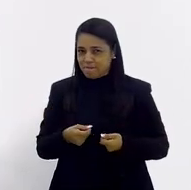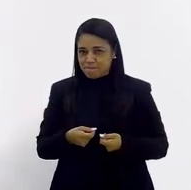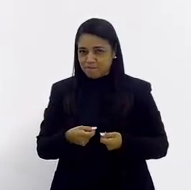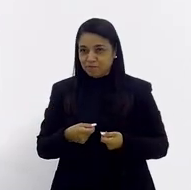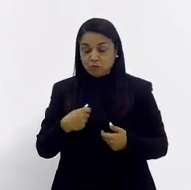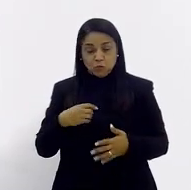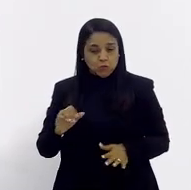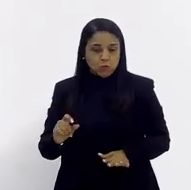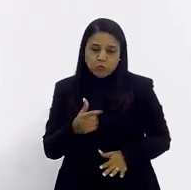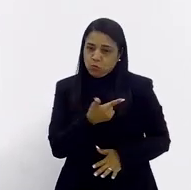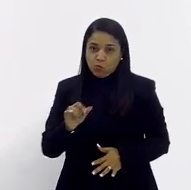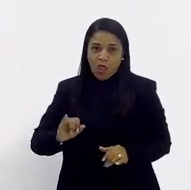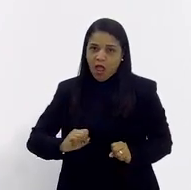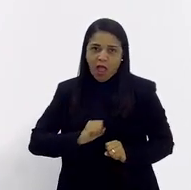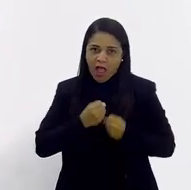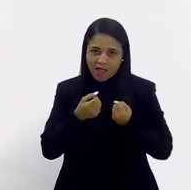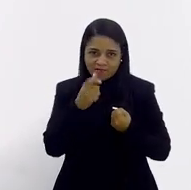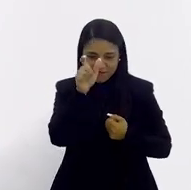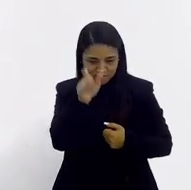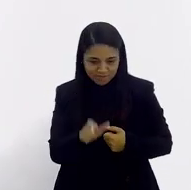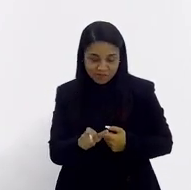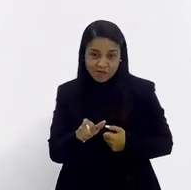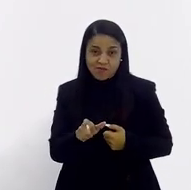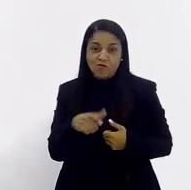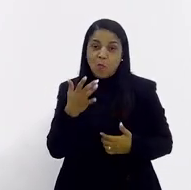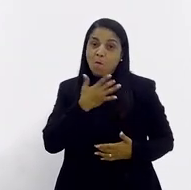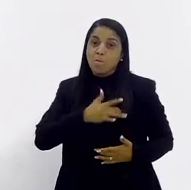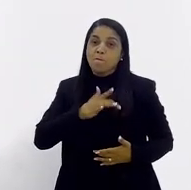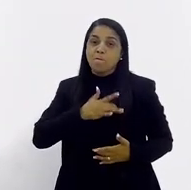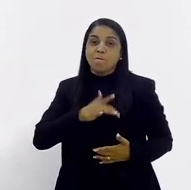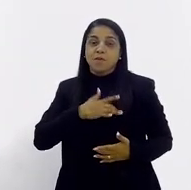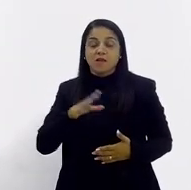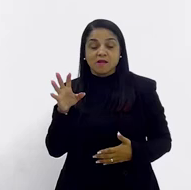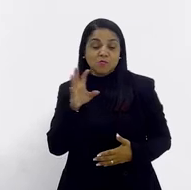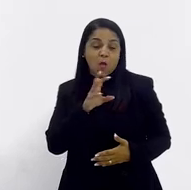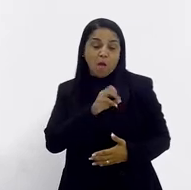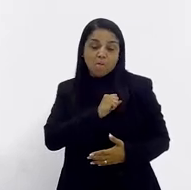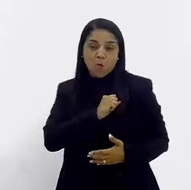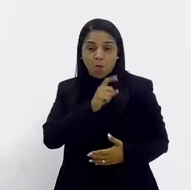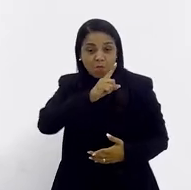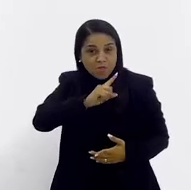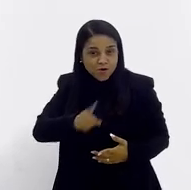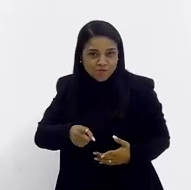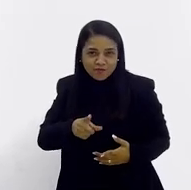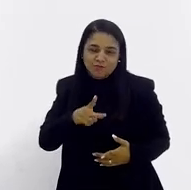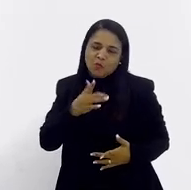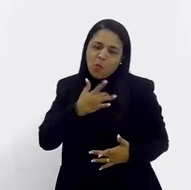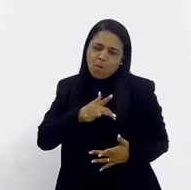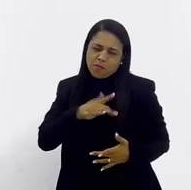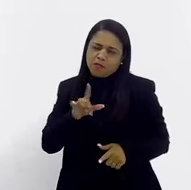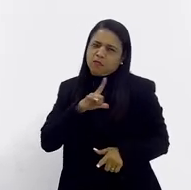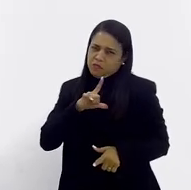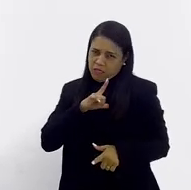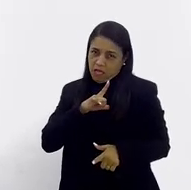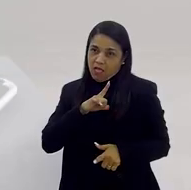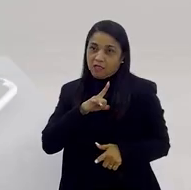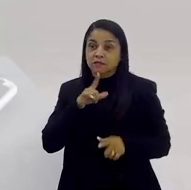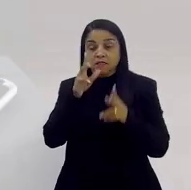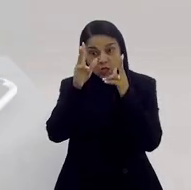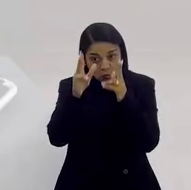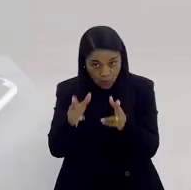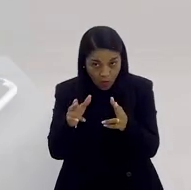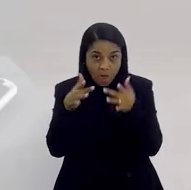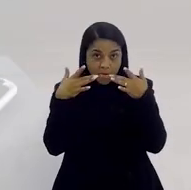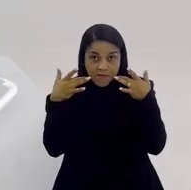tenho adoro Lúcia gente fico até com pena dele lá com aquele amor dele que é proibido vocês fizeram a mesma coisa na festa